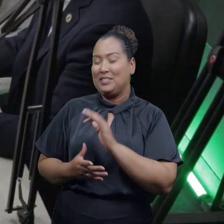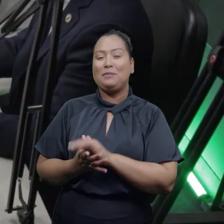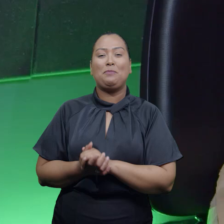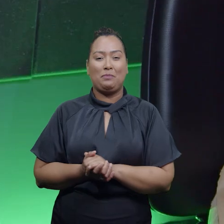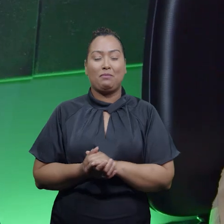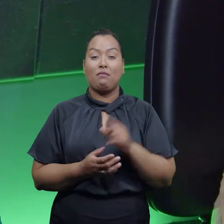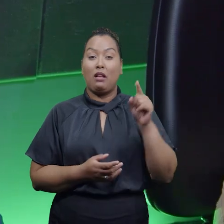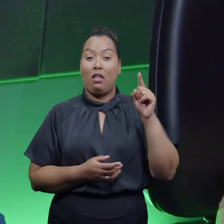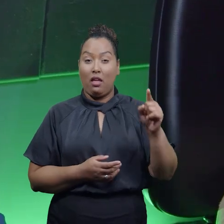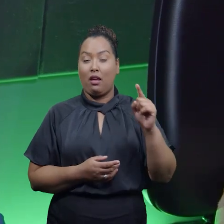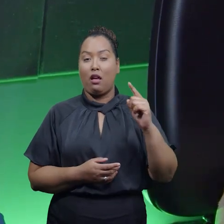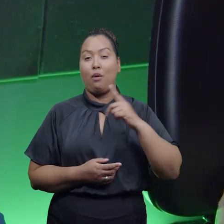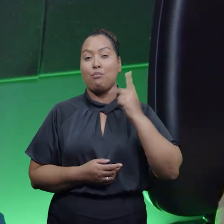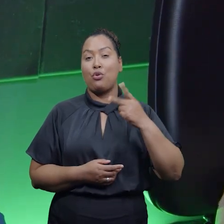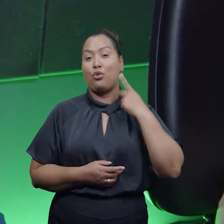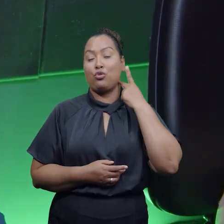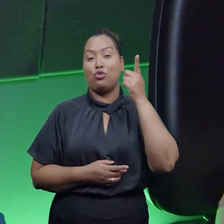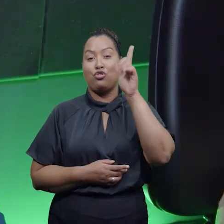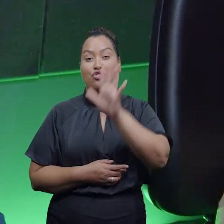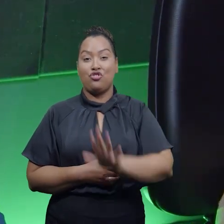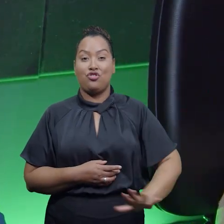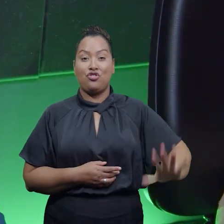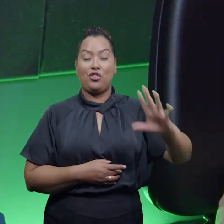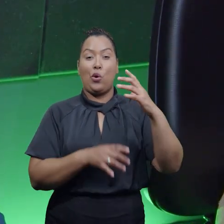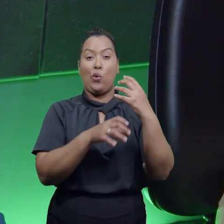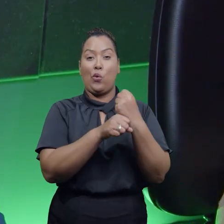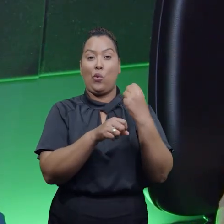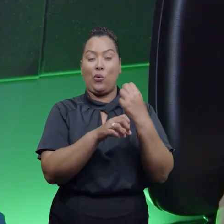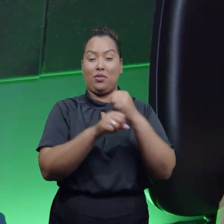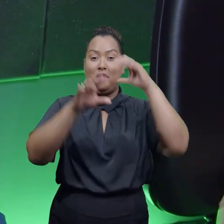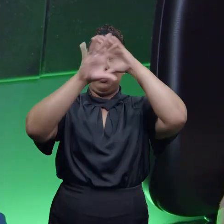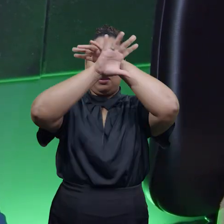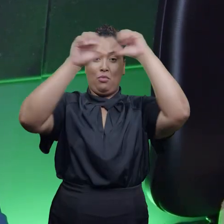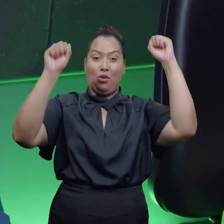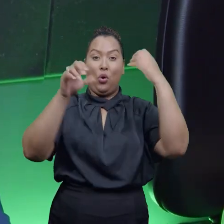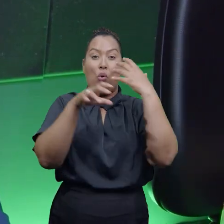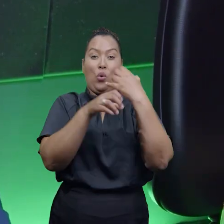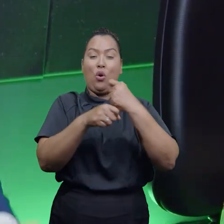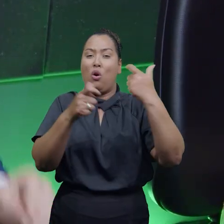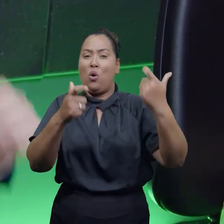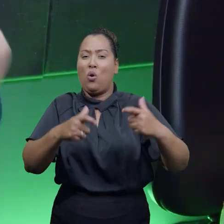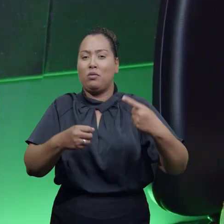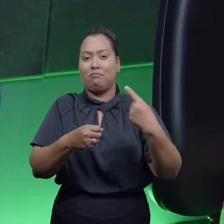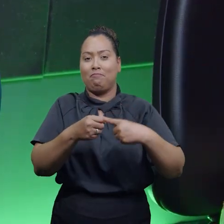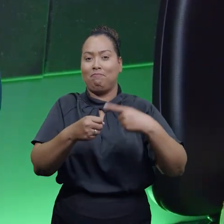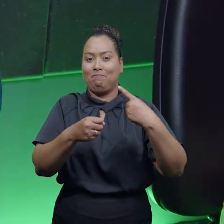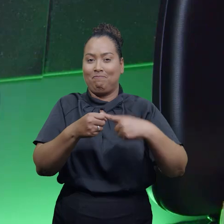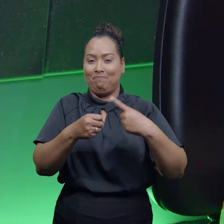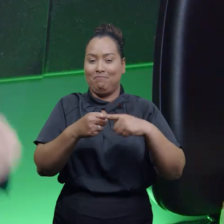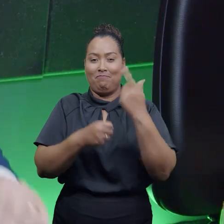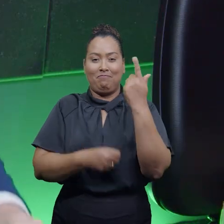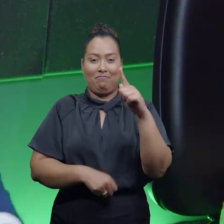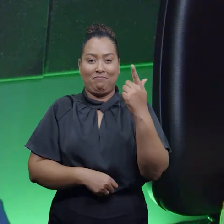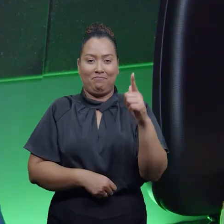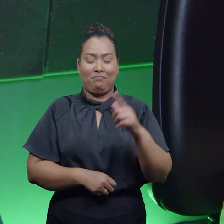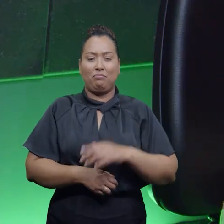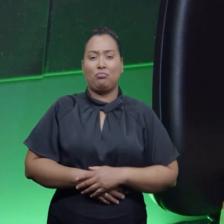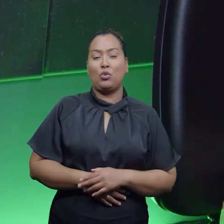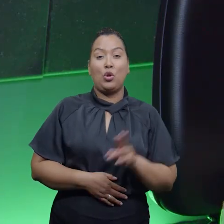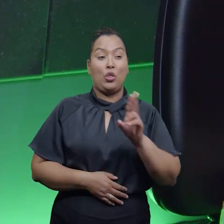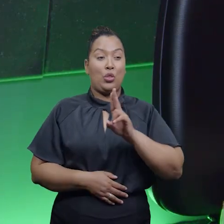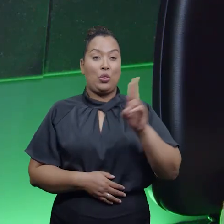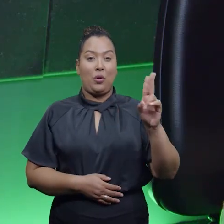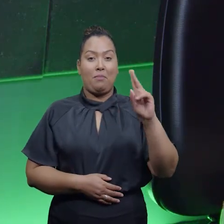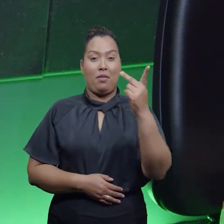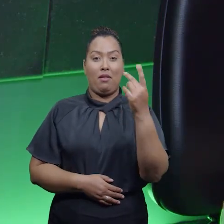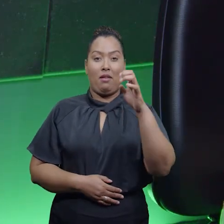né? Que é o Procurador-Geral do Ministério Público de Contas, do Tribunal de Contas do município de Goiânia, doutor Henrique Pandim, por